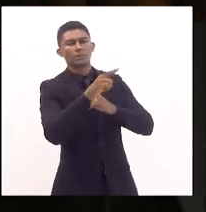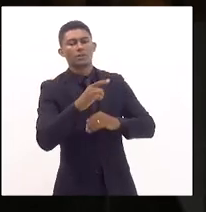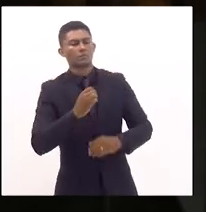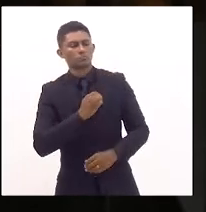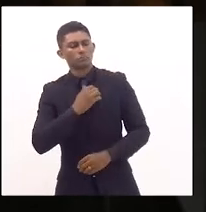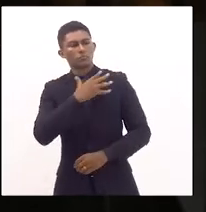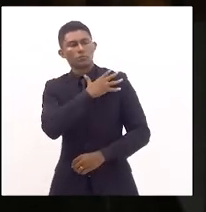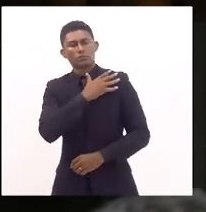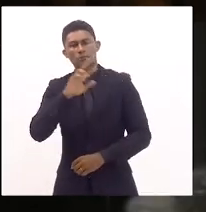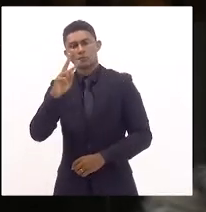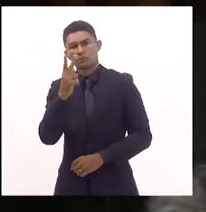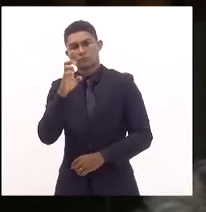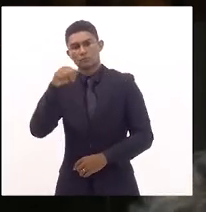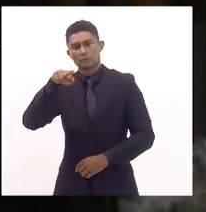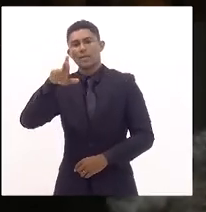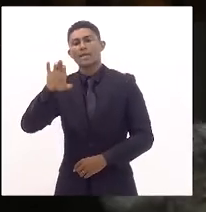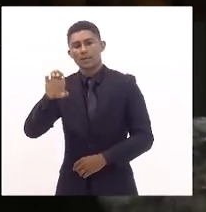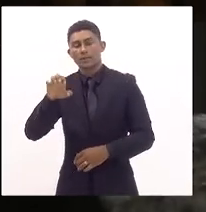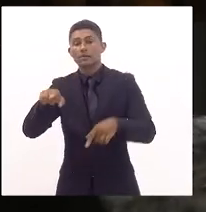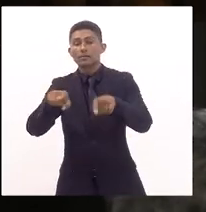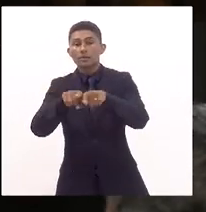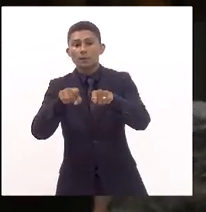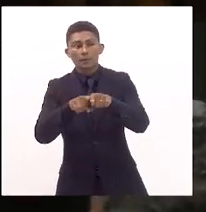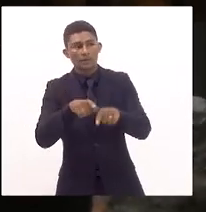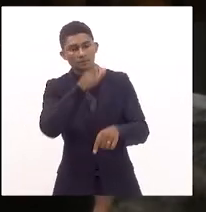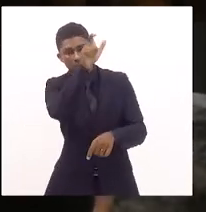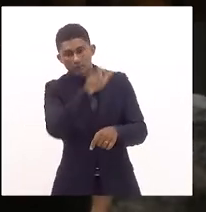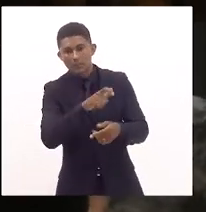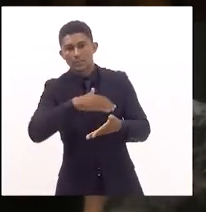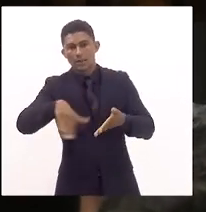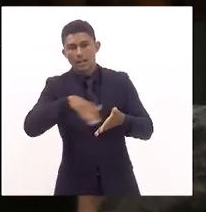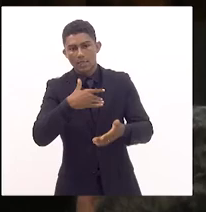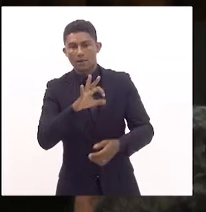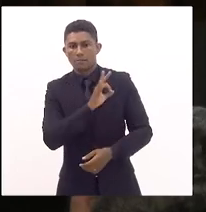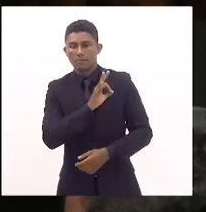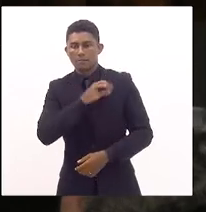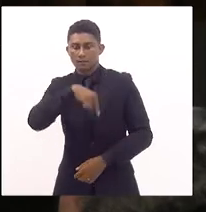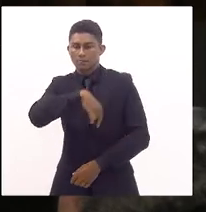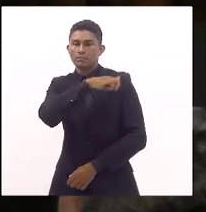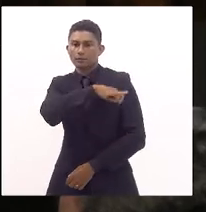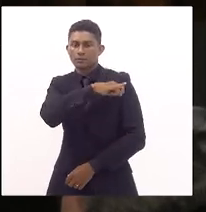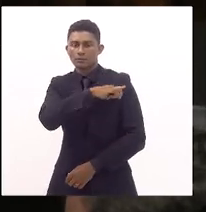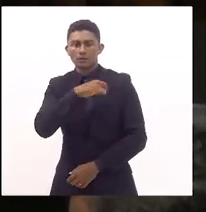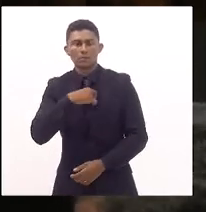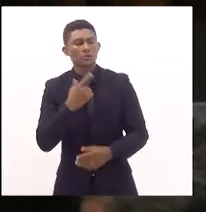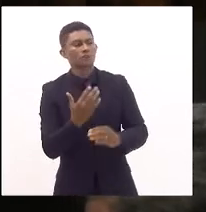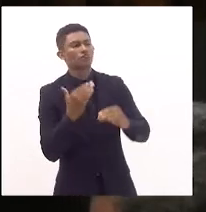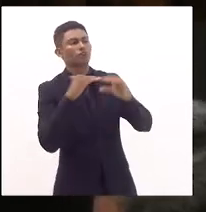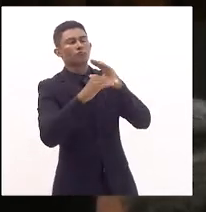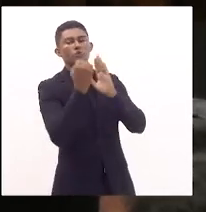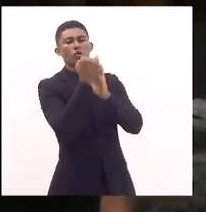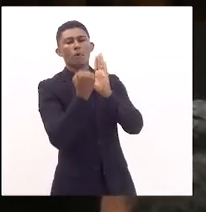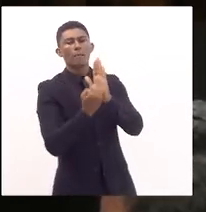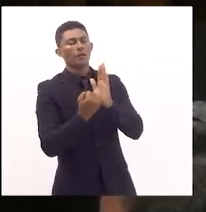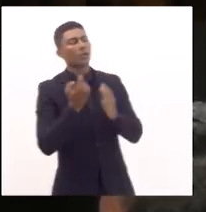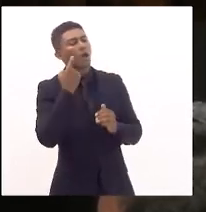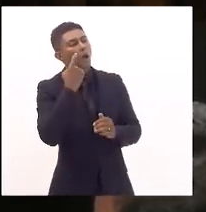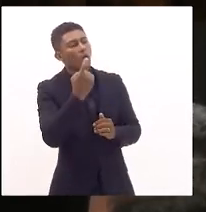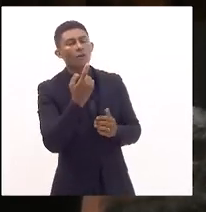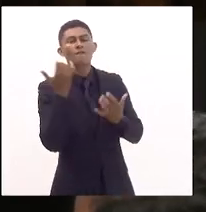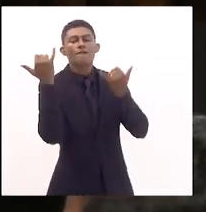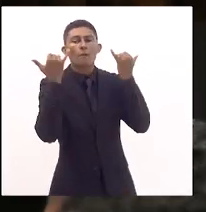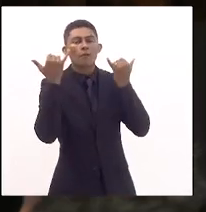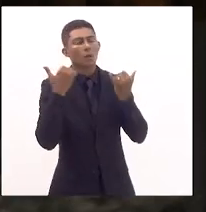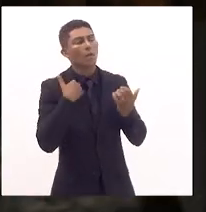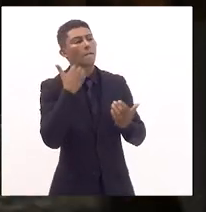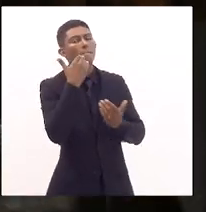fiz ao Coronel Henrique, o secretário de Polícia do Estado do Rio de Janeiro, solicitando algumas informações. E